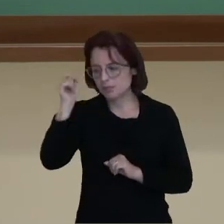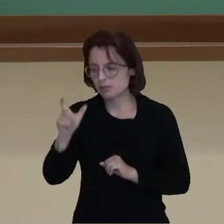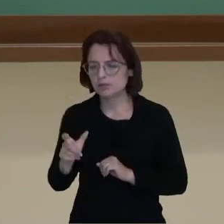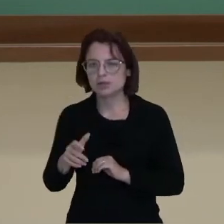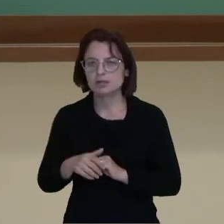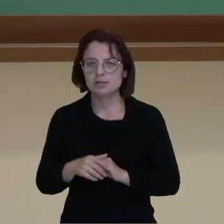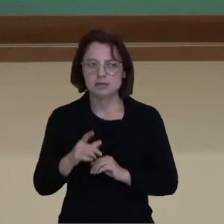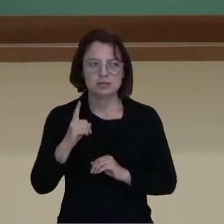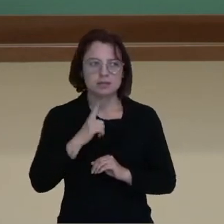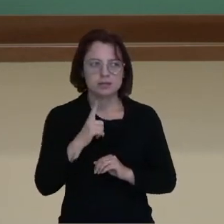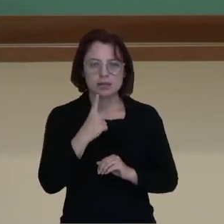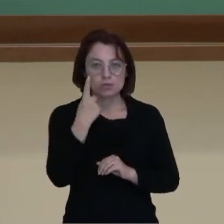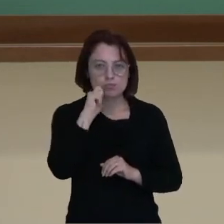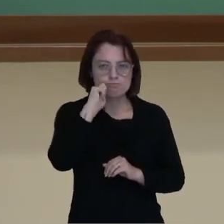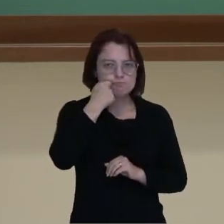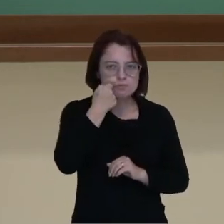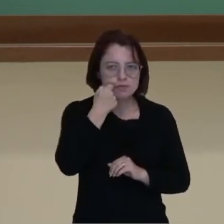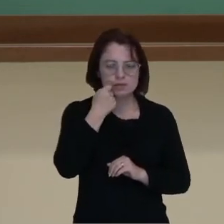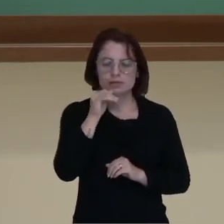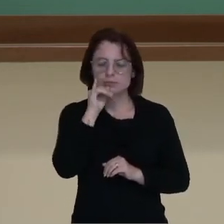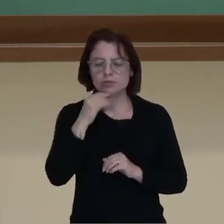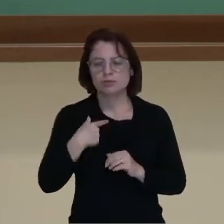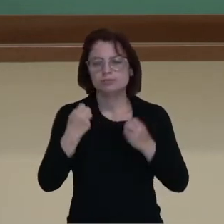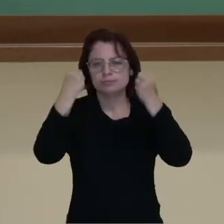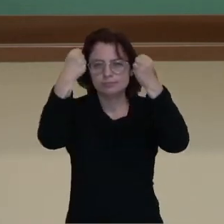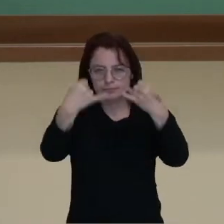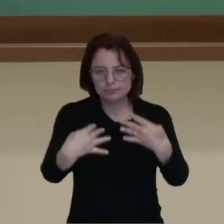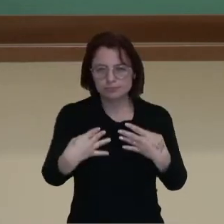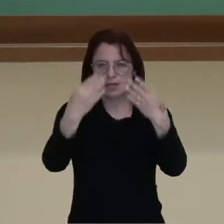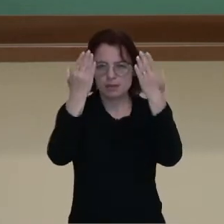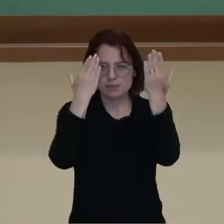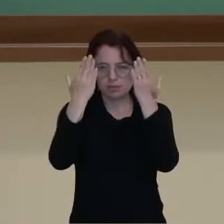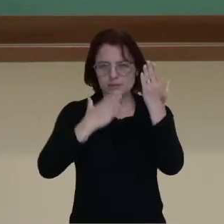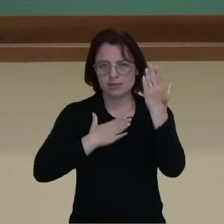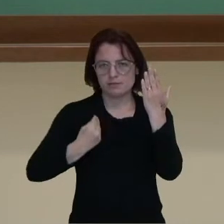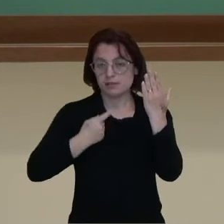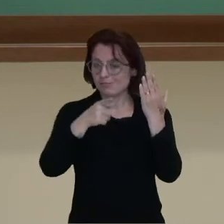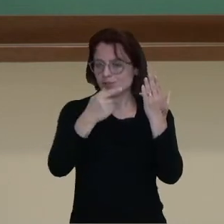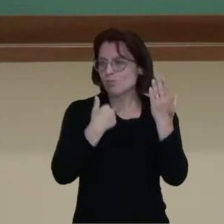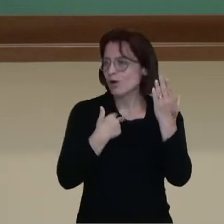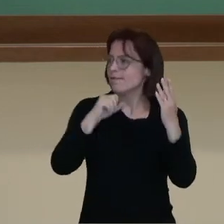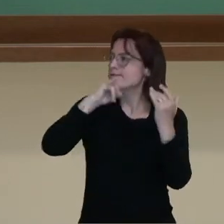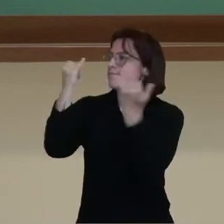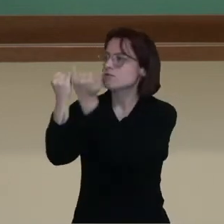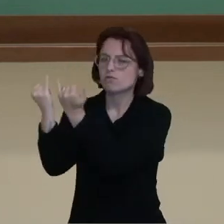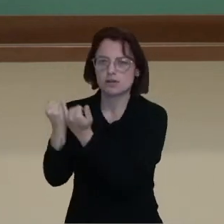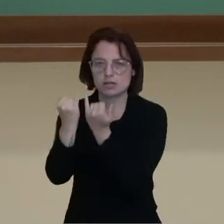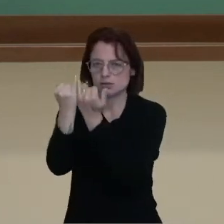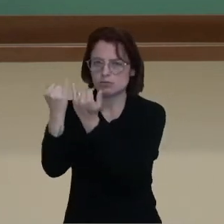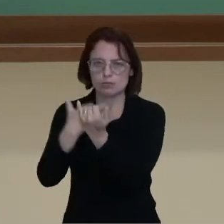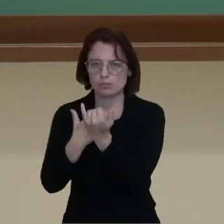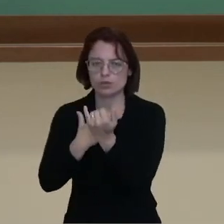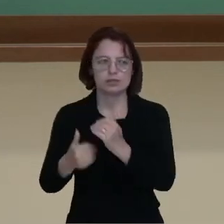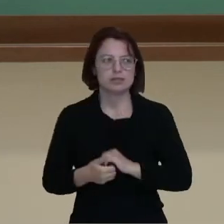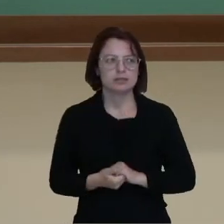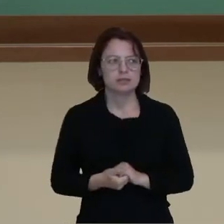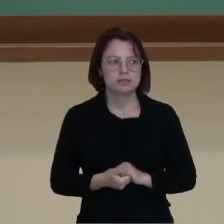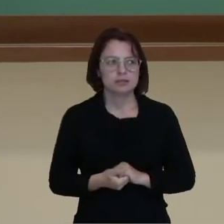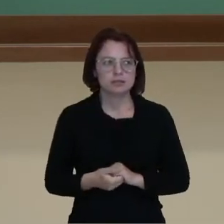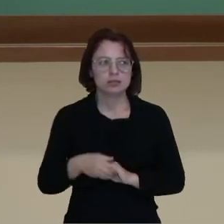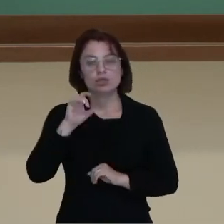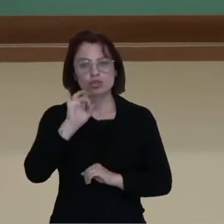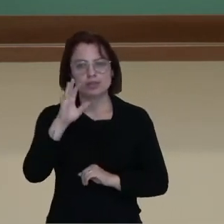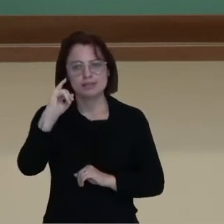paciente, existe um sigilo, né? Tudo que você diz ao psicólogo, ele não pode dizer a ninguém. Claro, salvos, né, risco